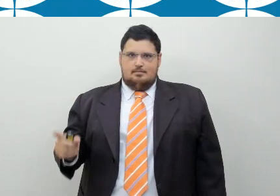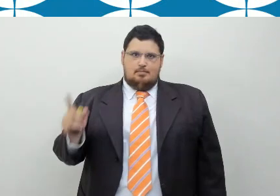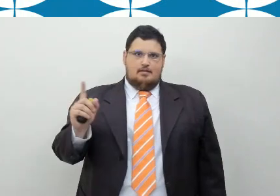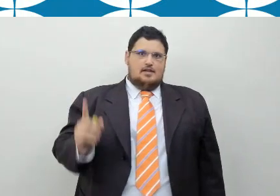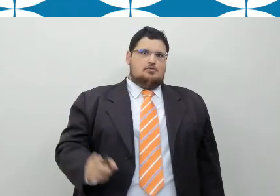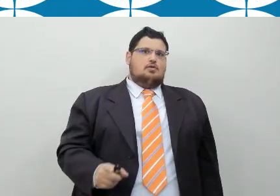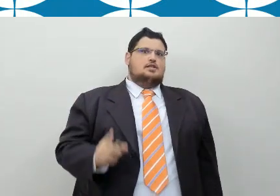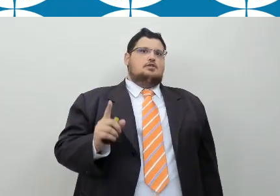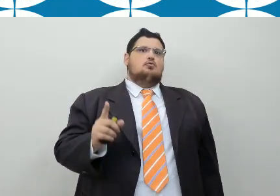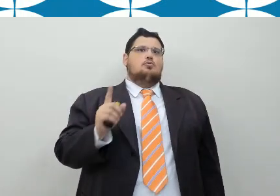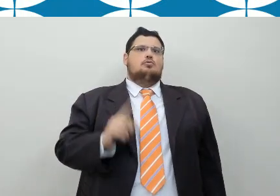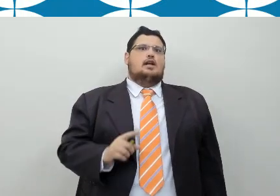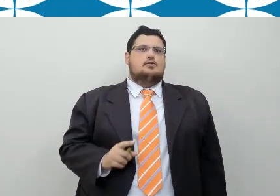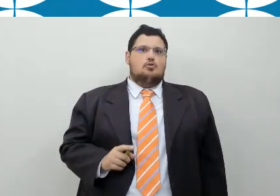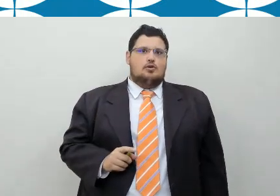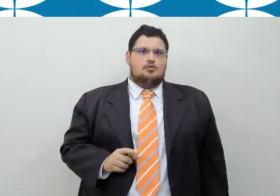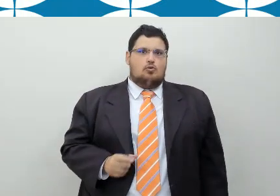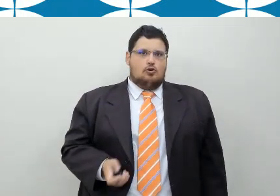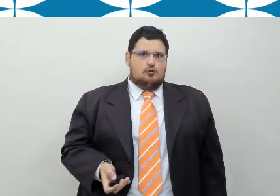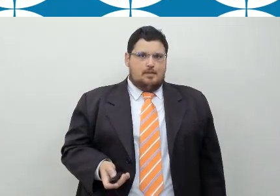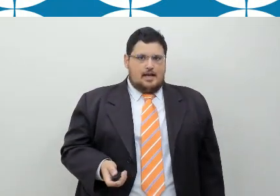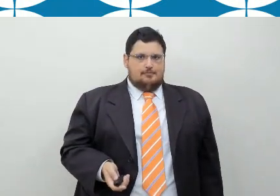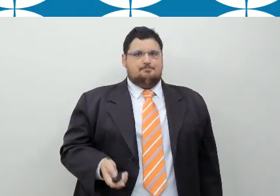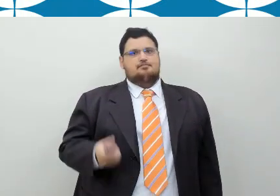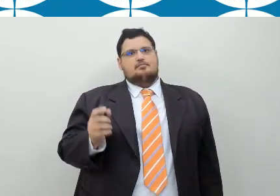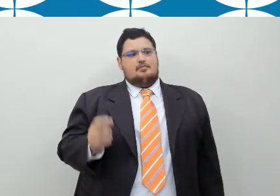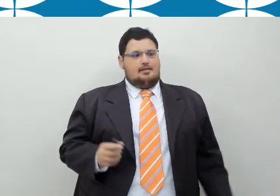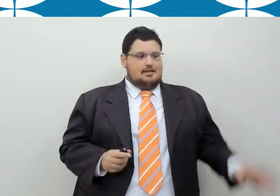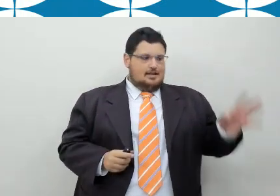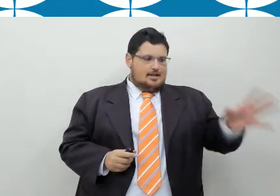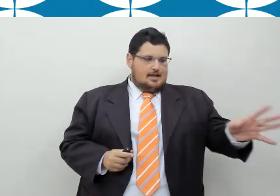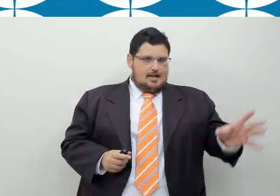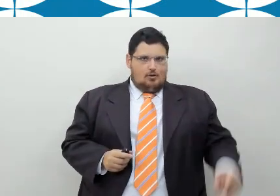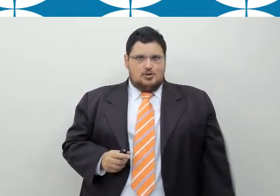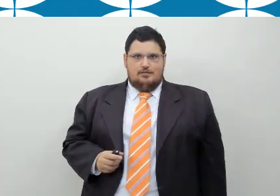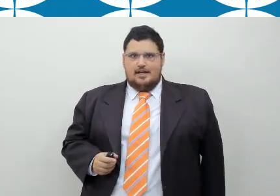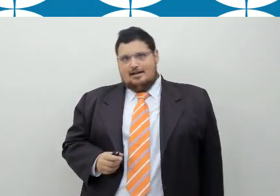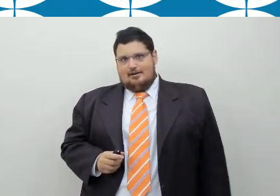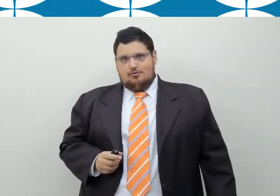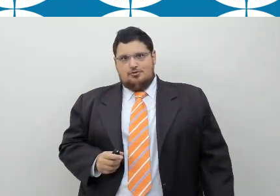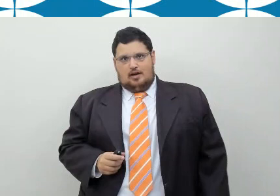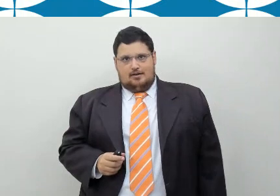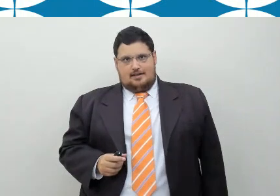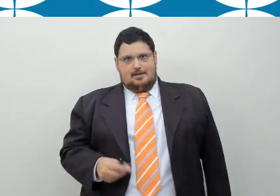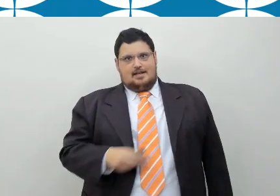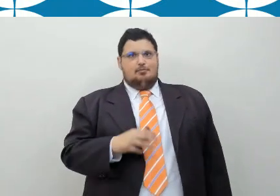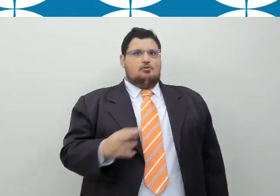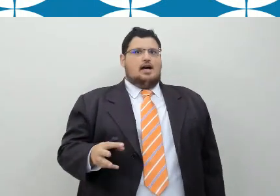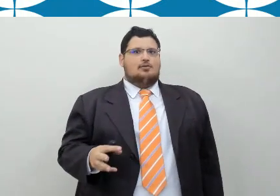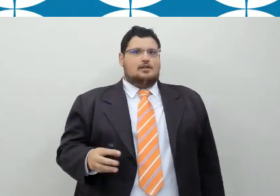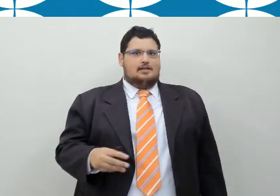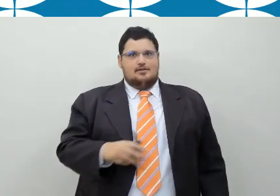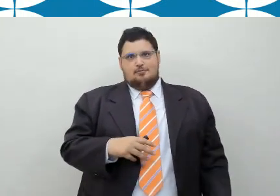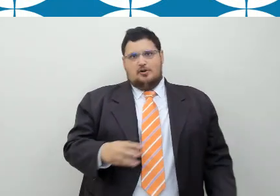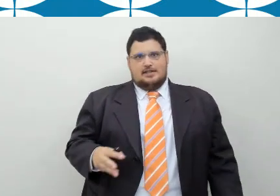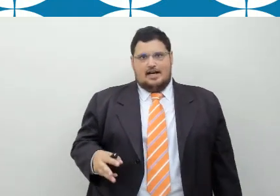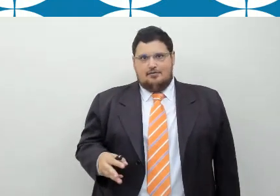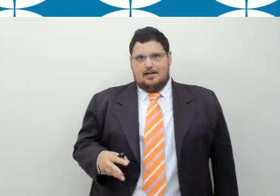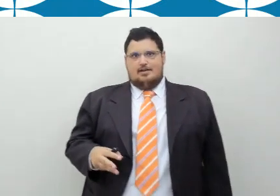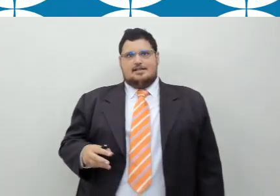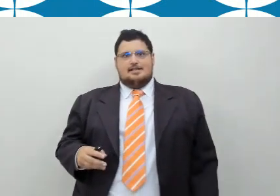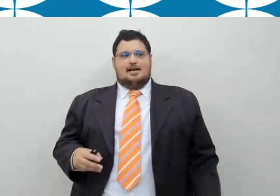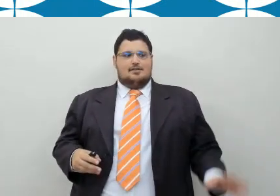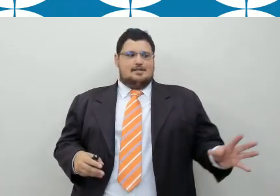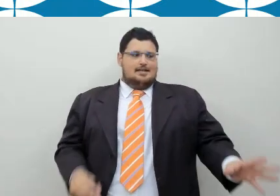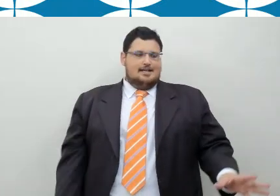outrem, previsto no artigo 132 do Código Penal. Eu tive que ligar o ar-condicionado aqui porque está muito calor, estava insuportável